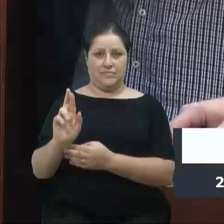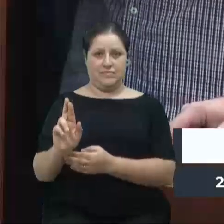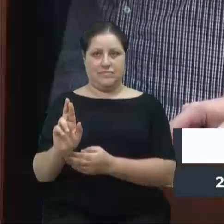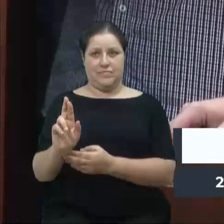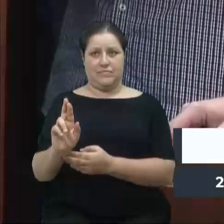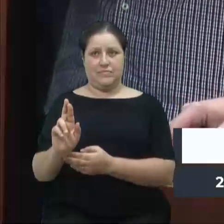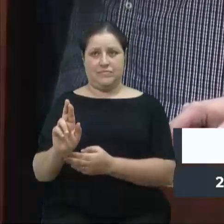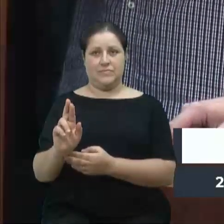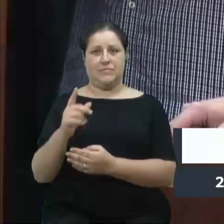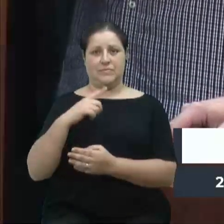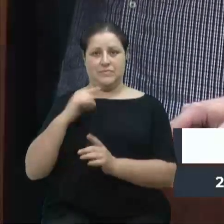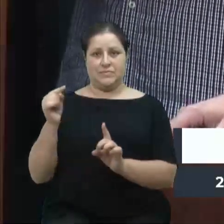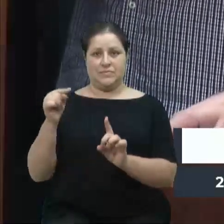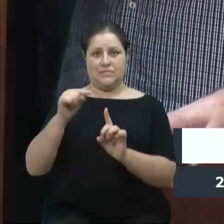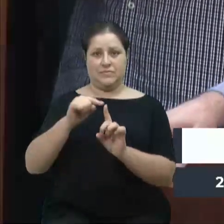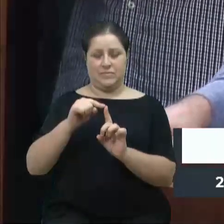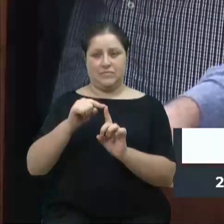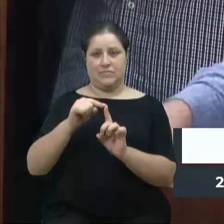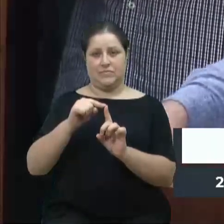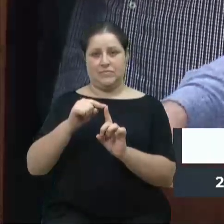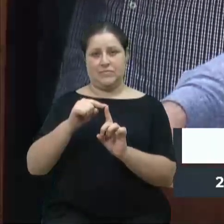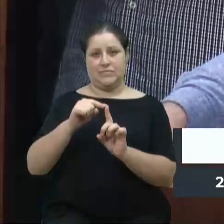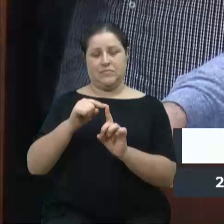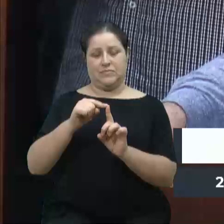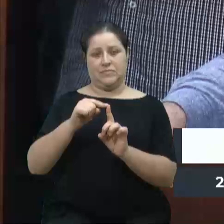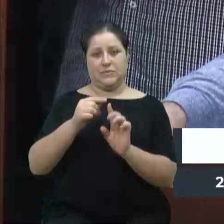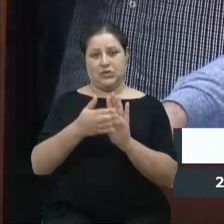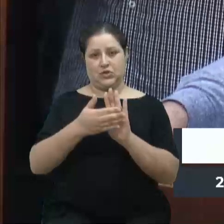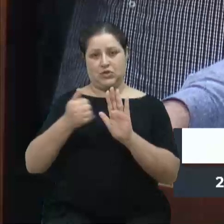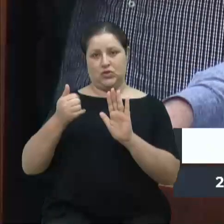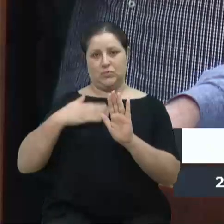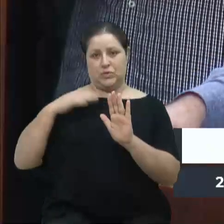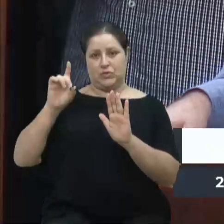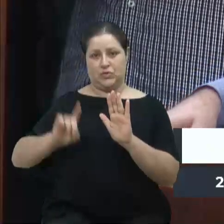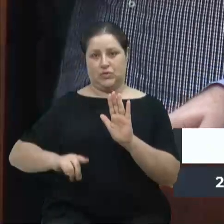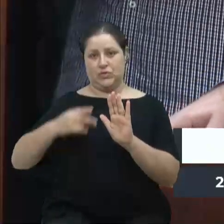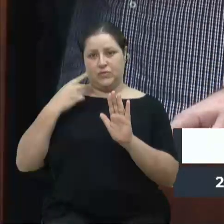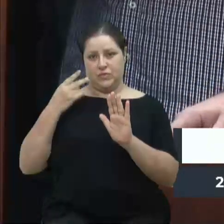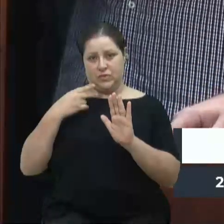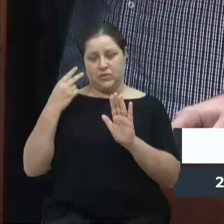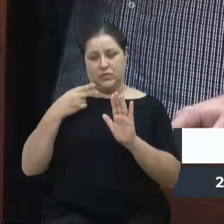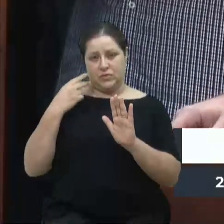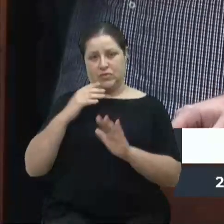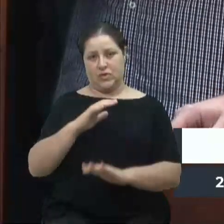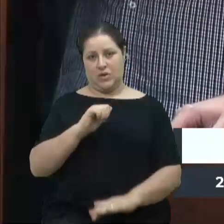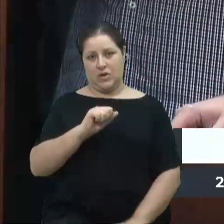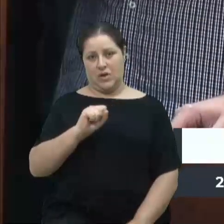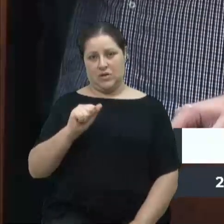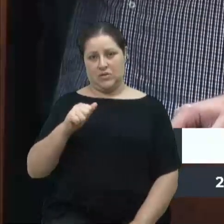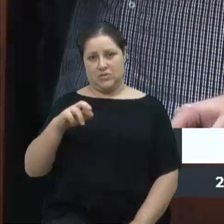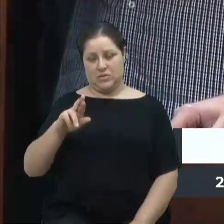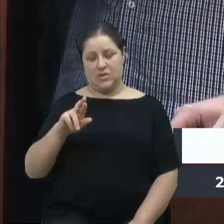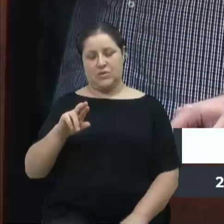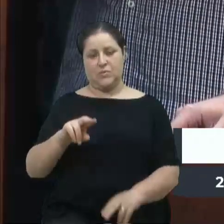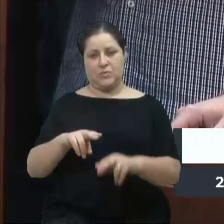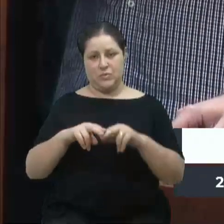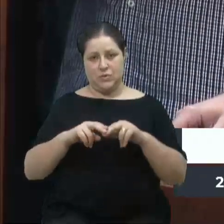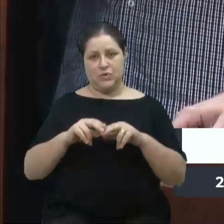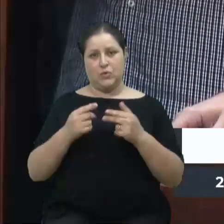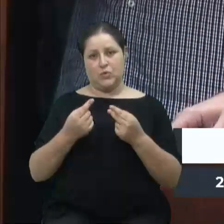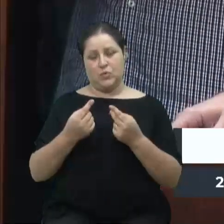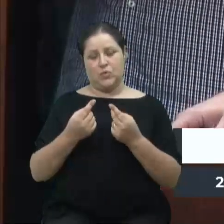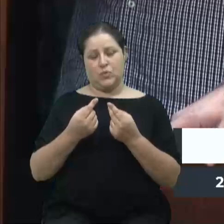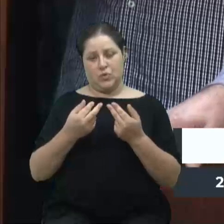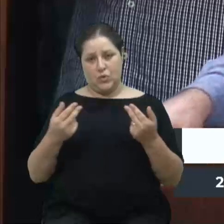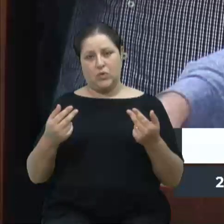representação que tem como objetivo cassar o meu mandato em razão de um fato ocorrido